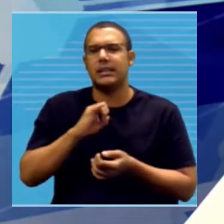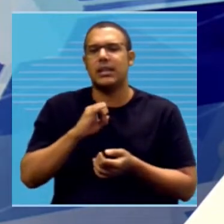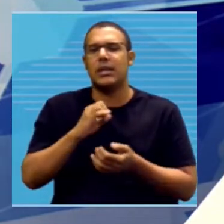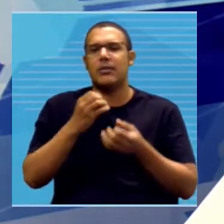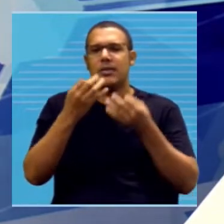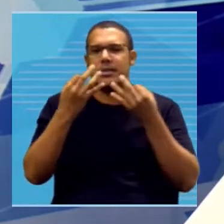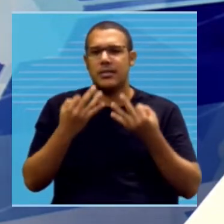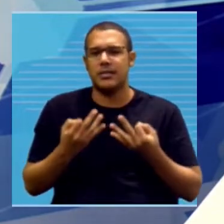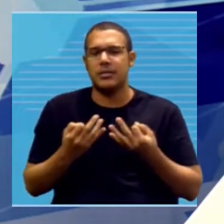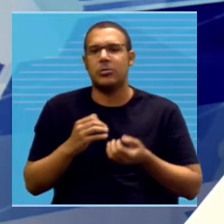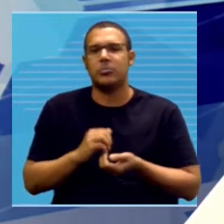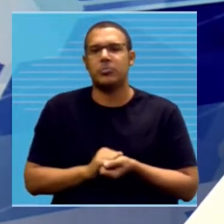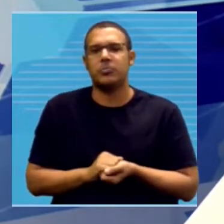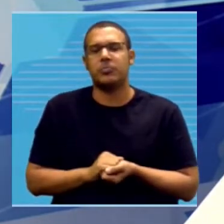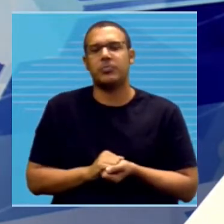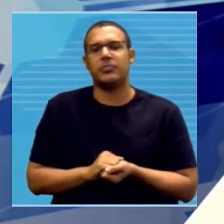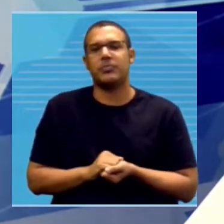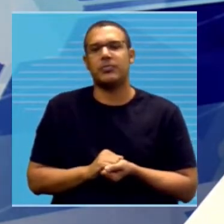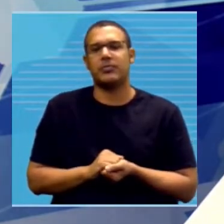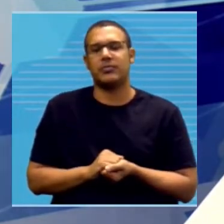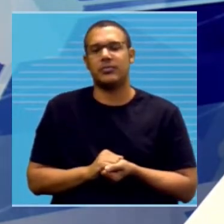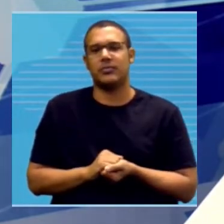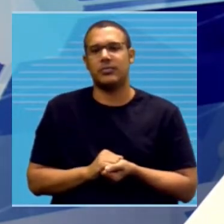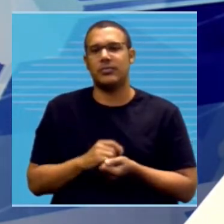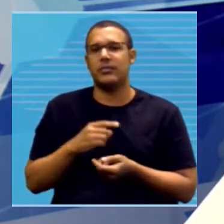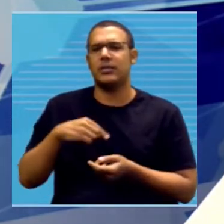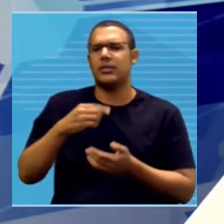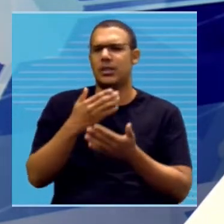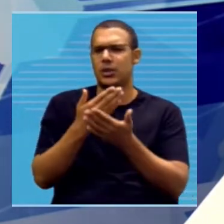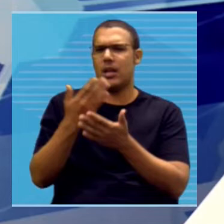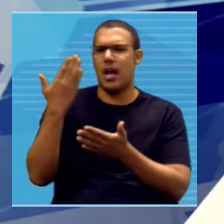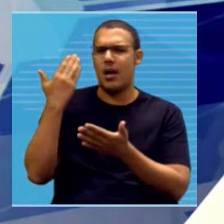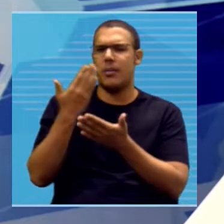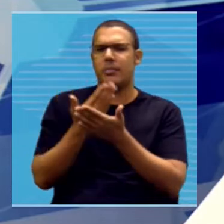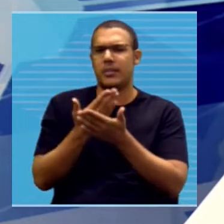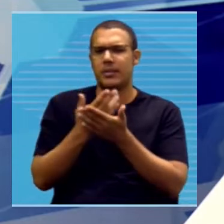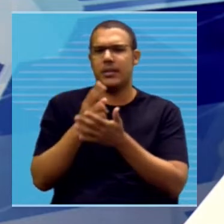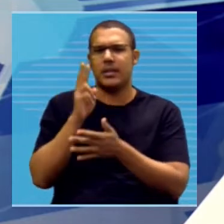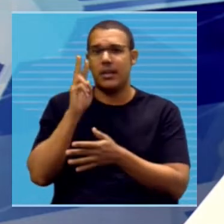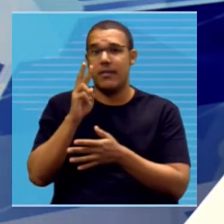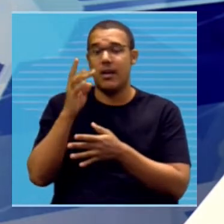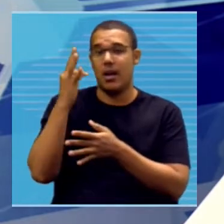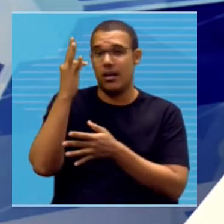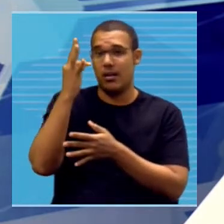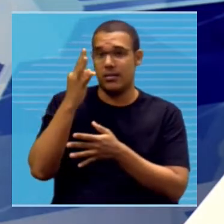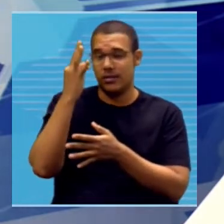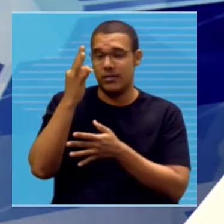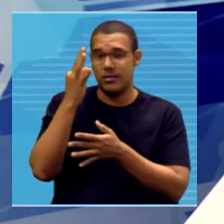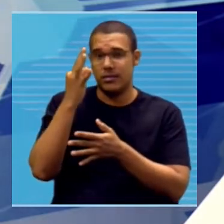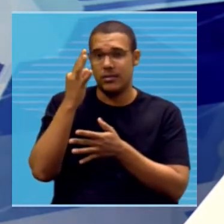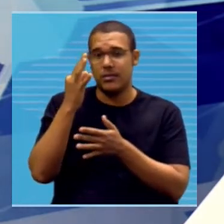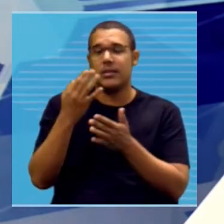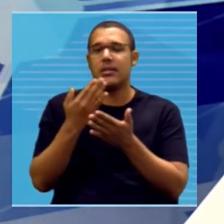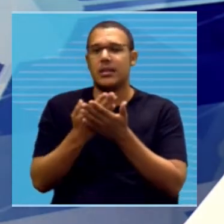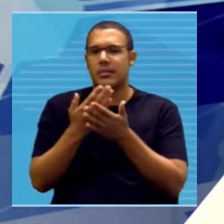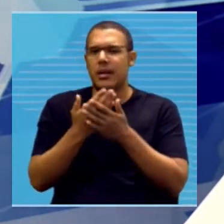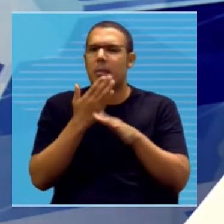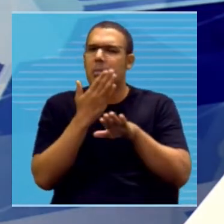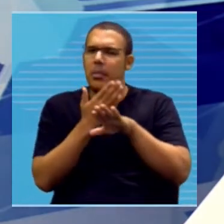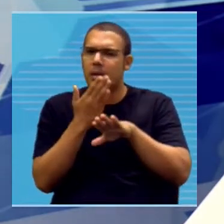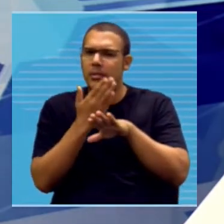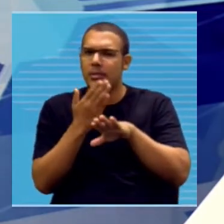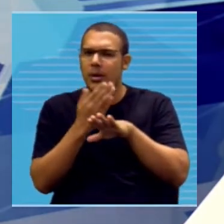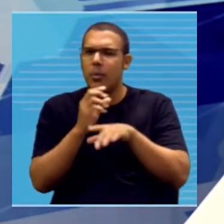novamente pelo menos uma orientação você que tava na nossa última aula já viu a teoria e a gente já exercitou um pouquinho